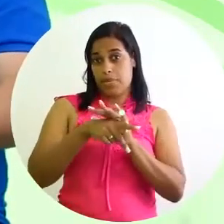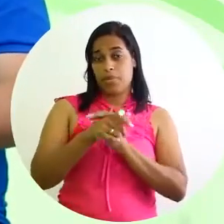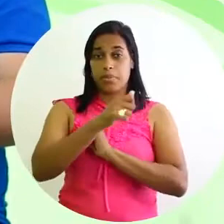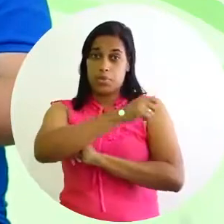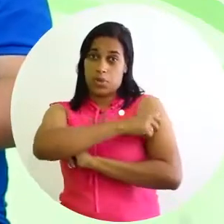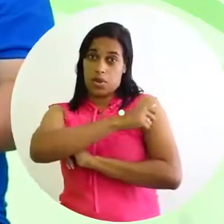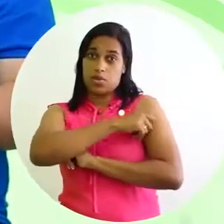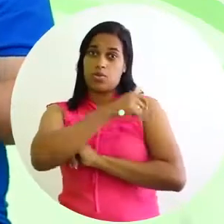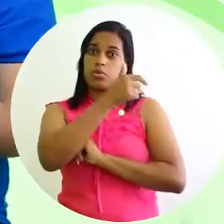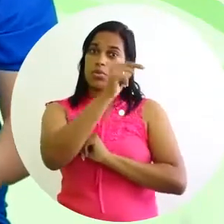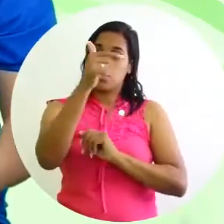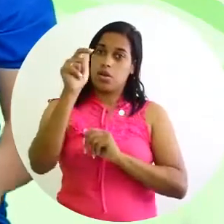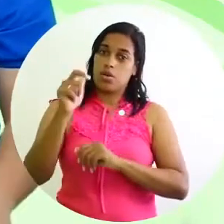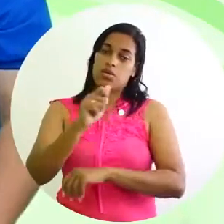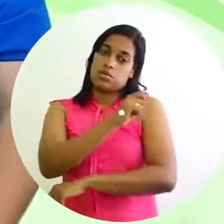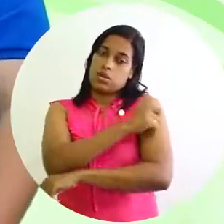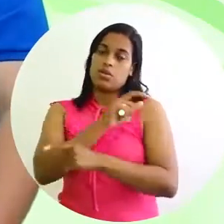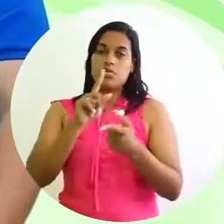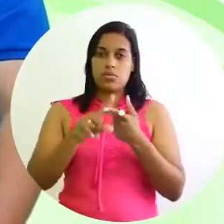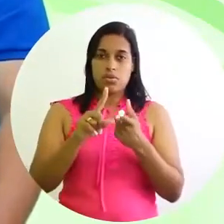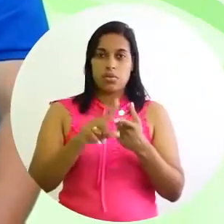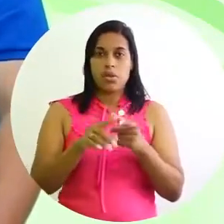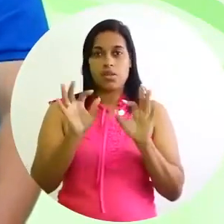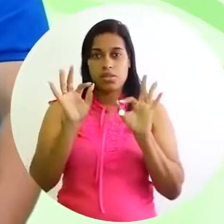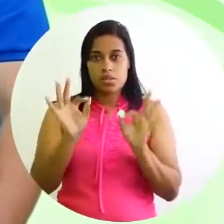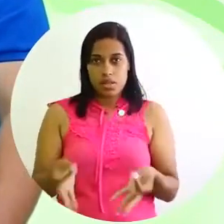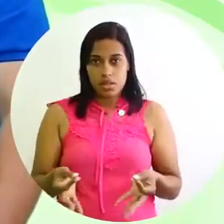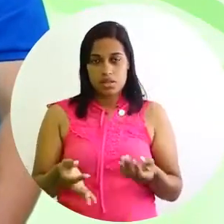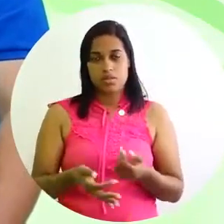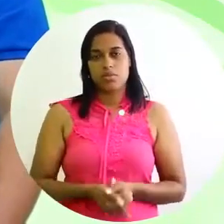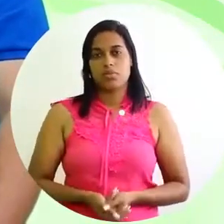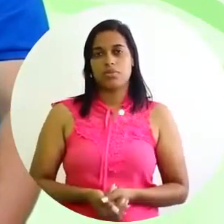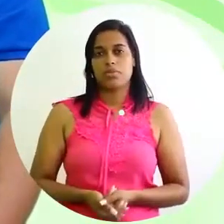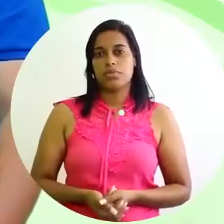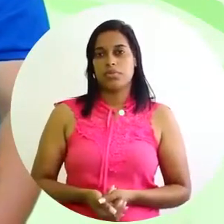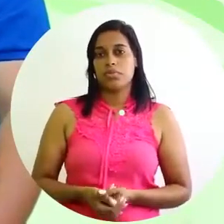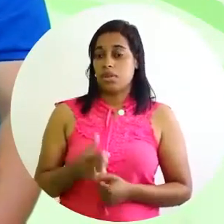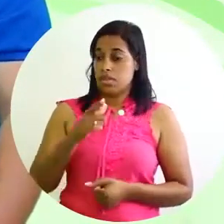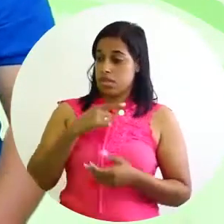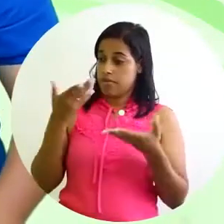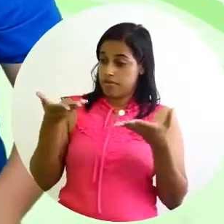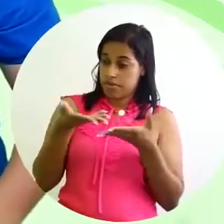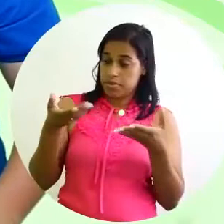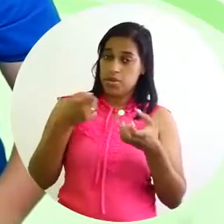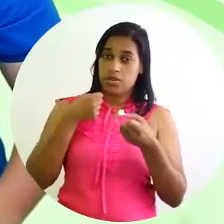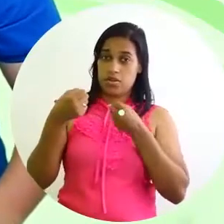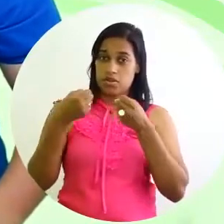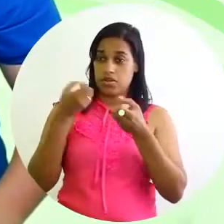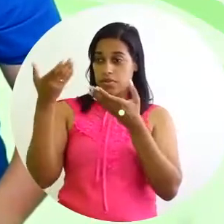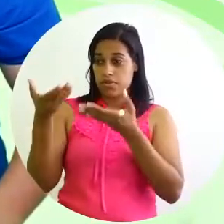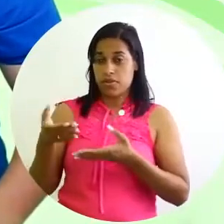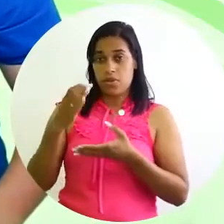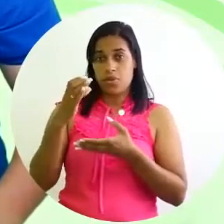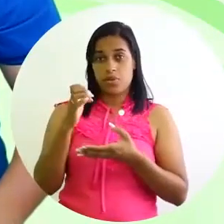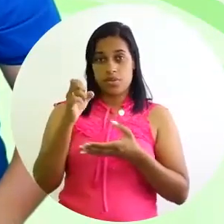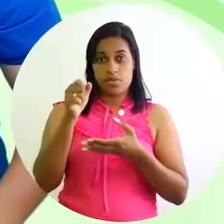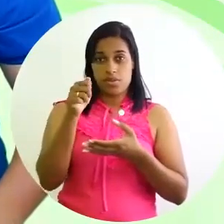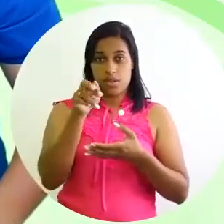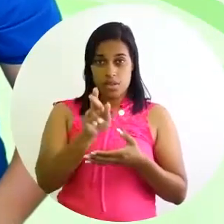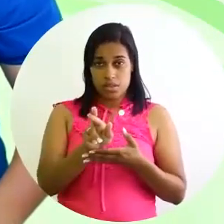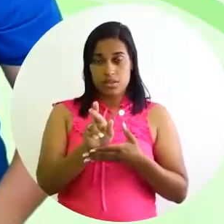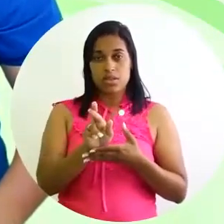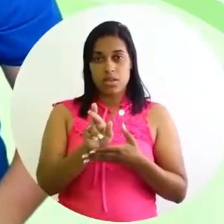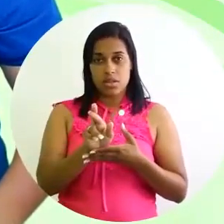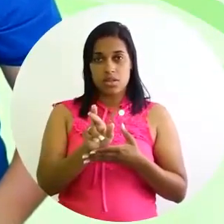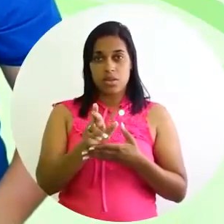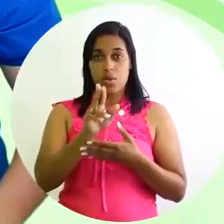do aluno para outros alunos, nesse caso. Certo, perfeito. Então, tivemos agora a nossa entrevista com César